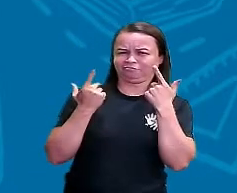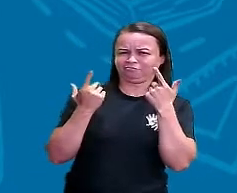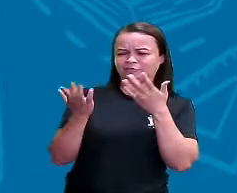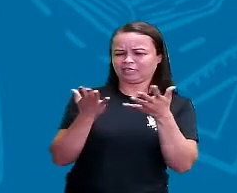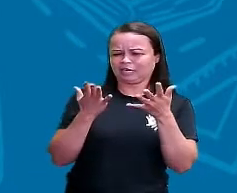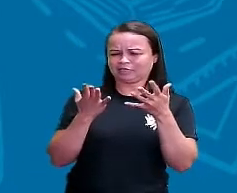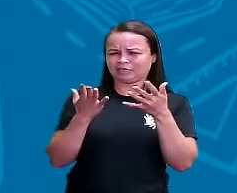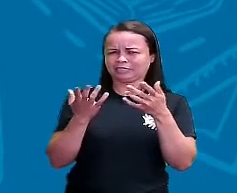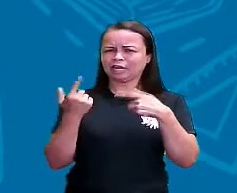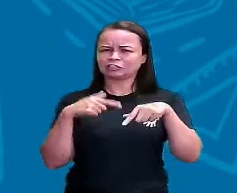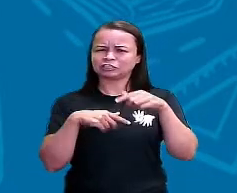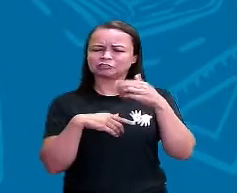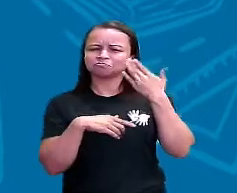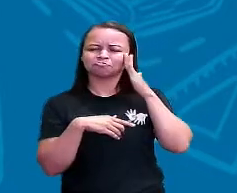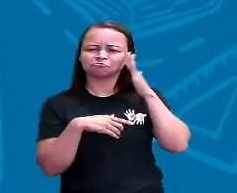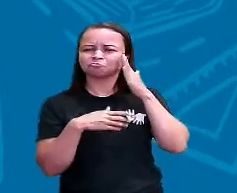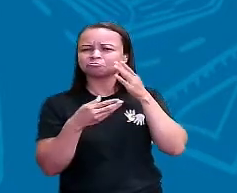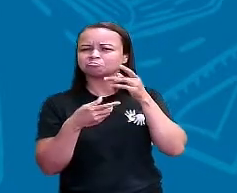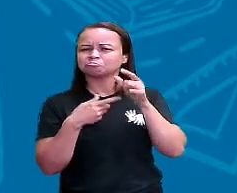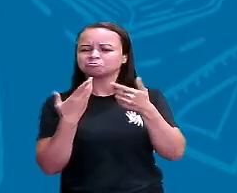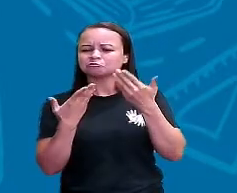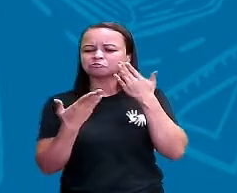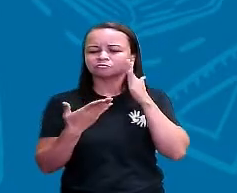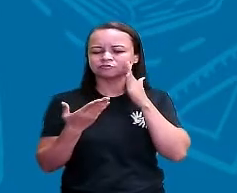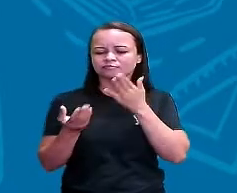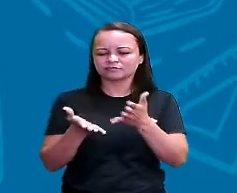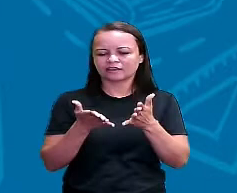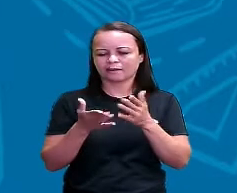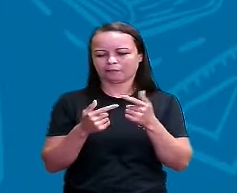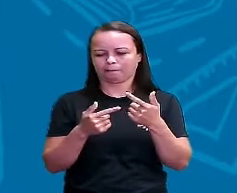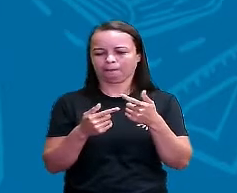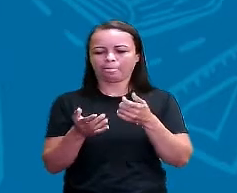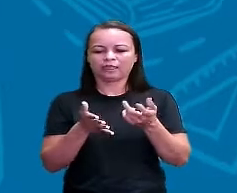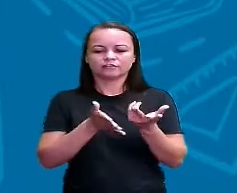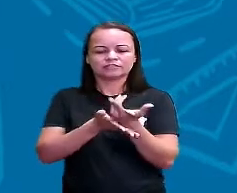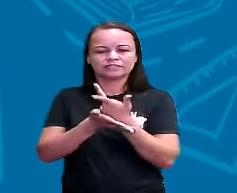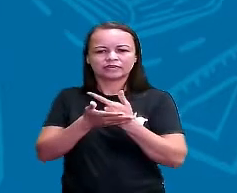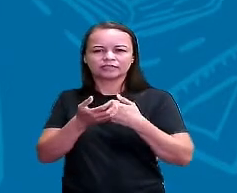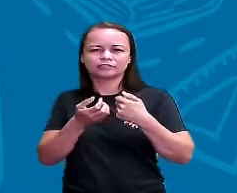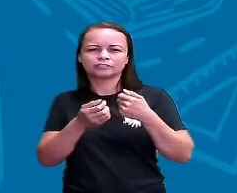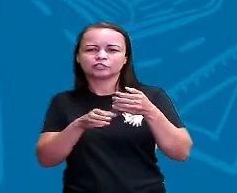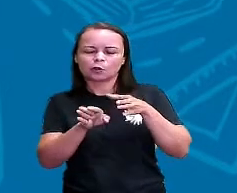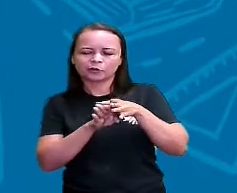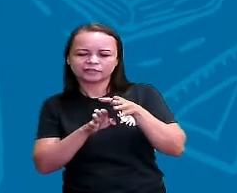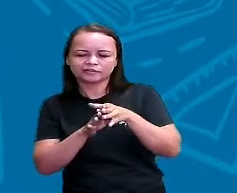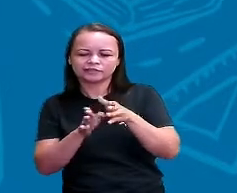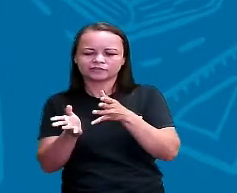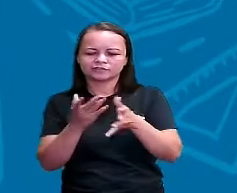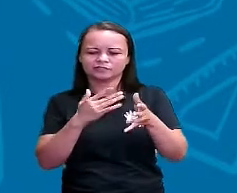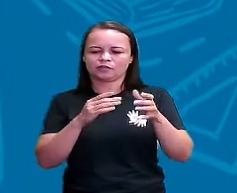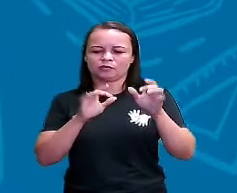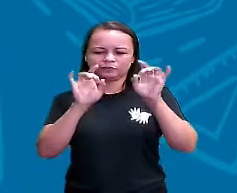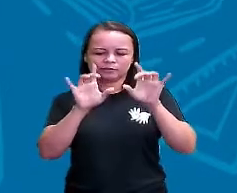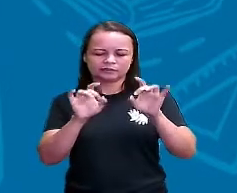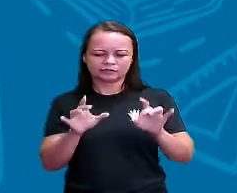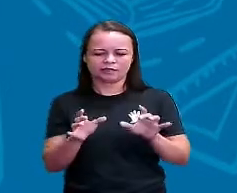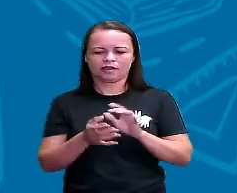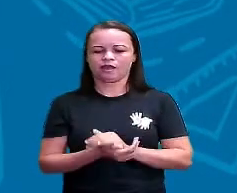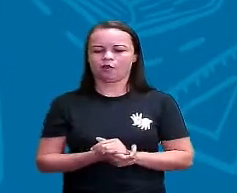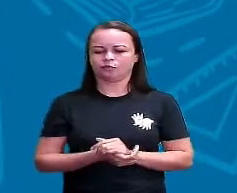gente pouco ouve falar. Ó, designer de orientação espacial, diretor de